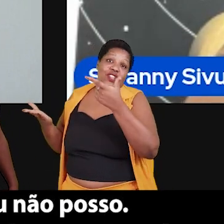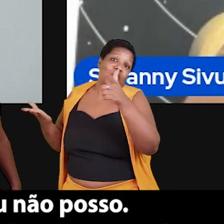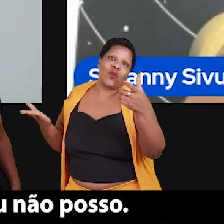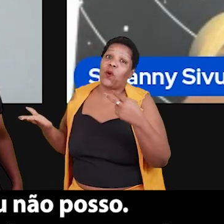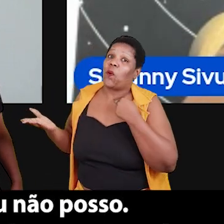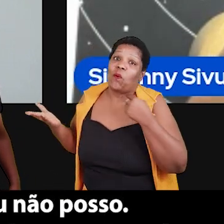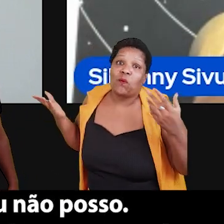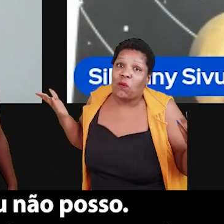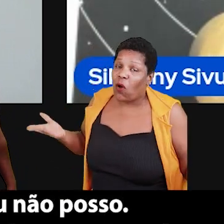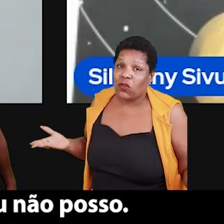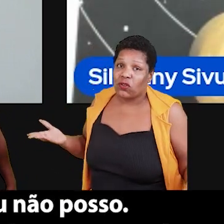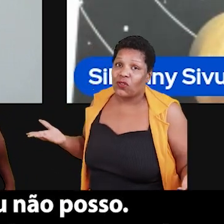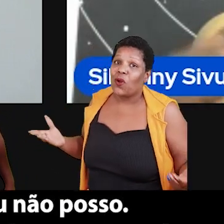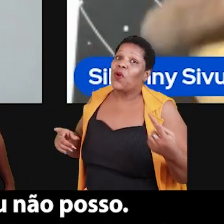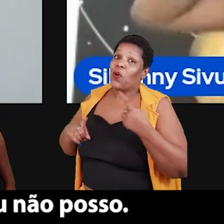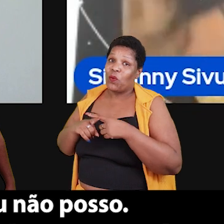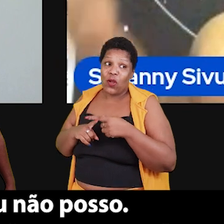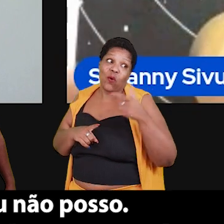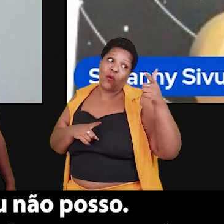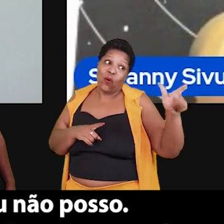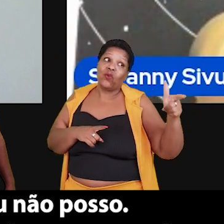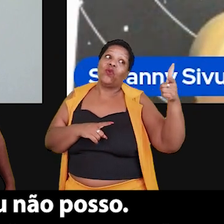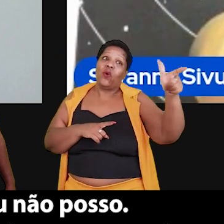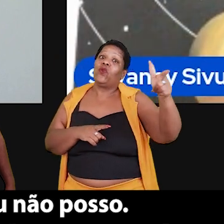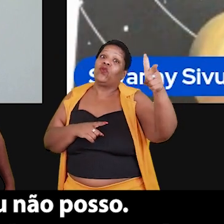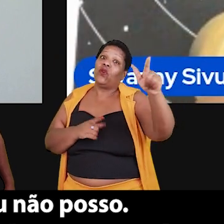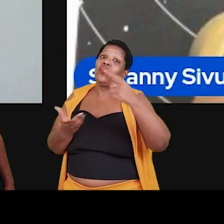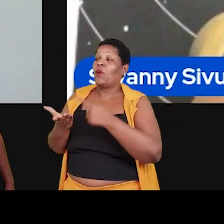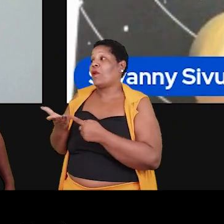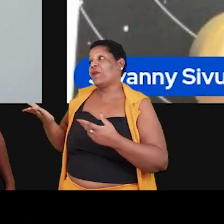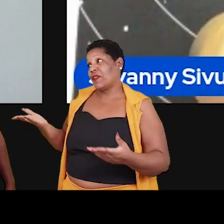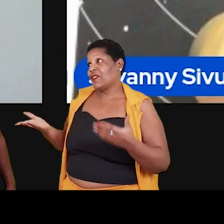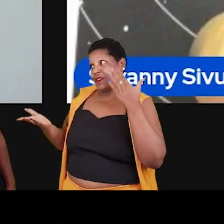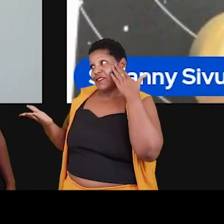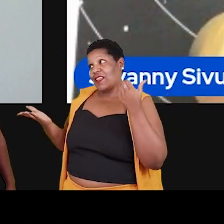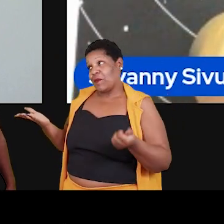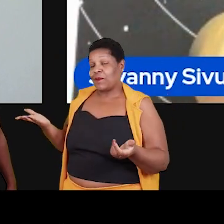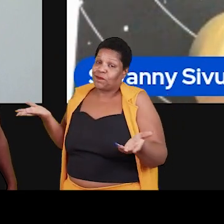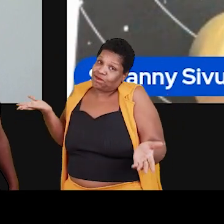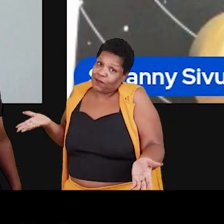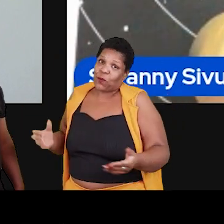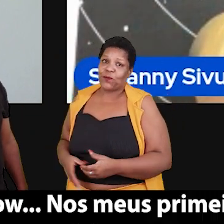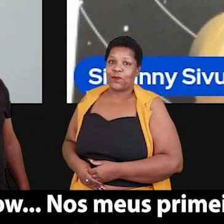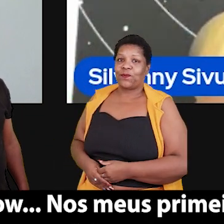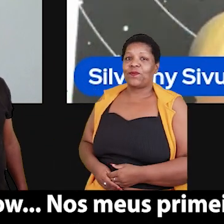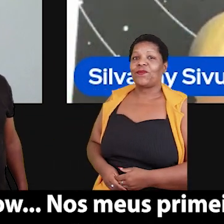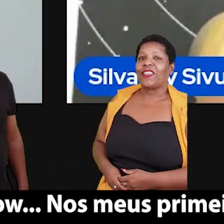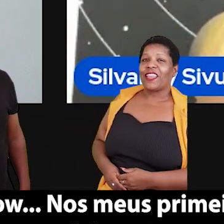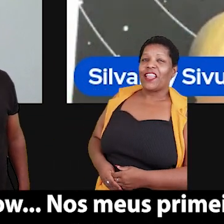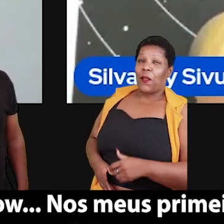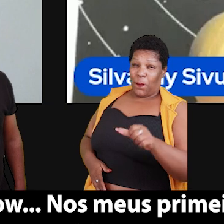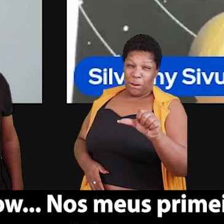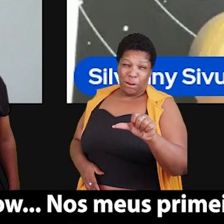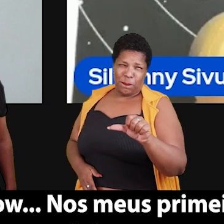posso. Porque o outro também tem outra demanda, sabe? Então, o primeiro